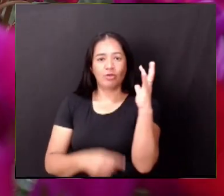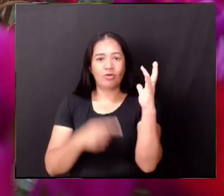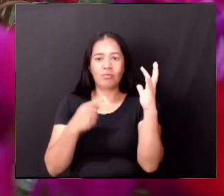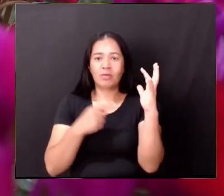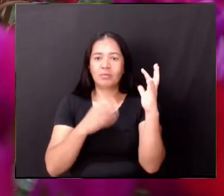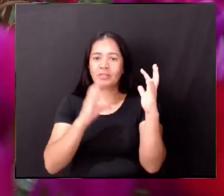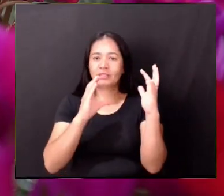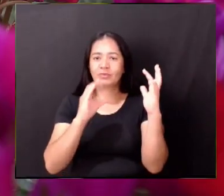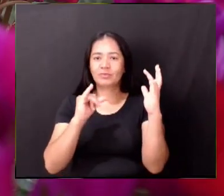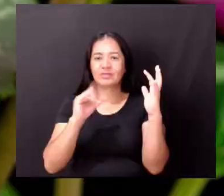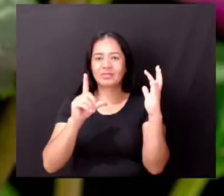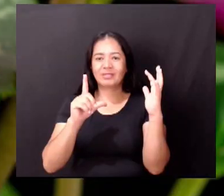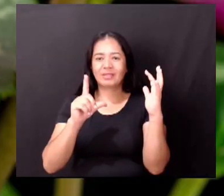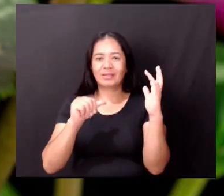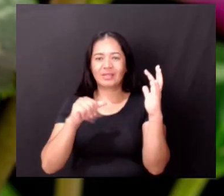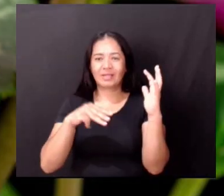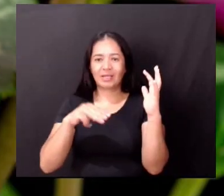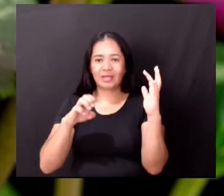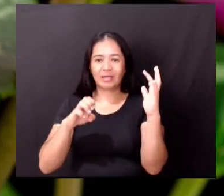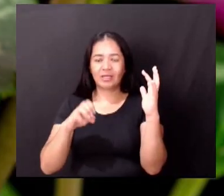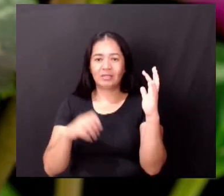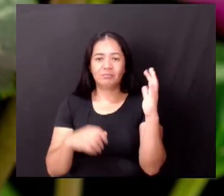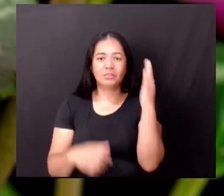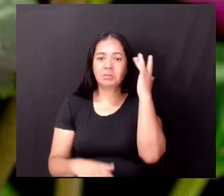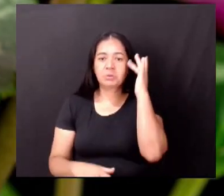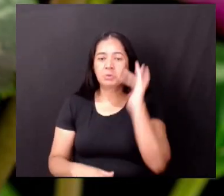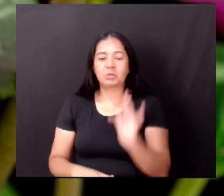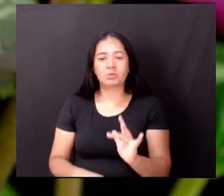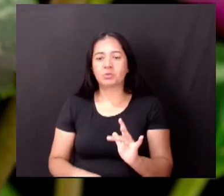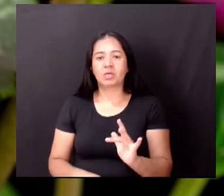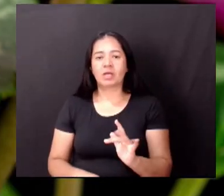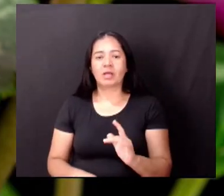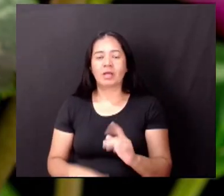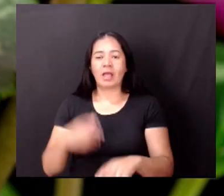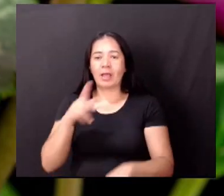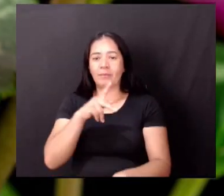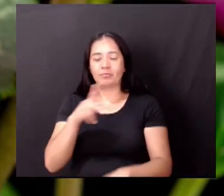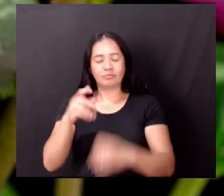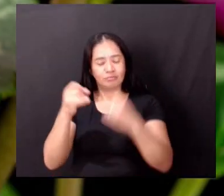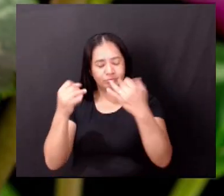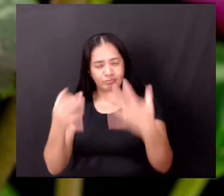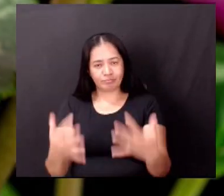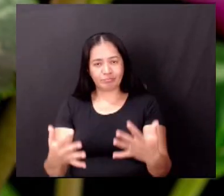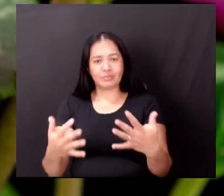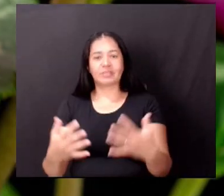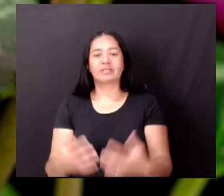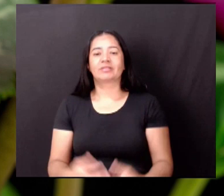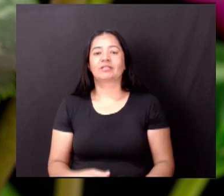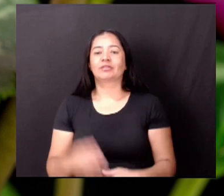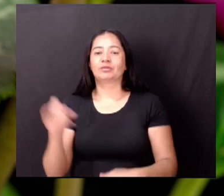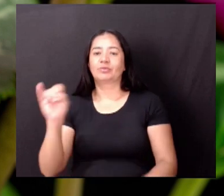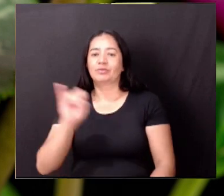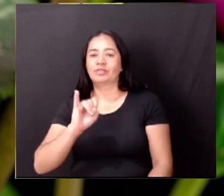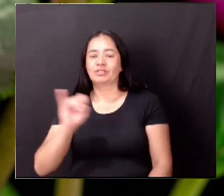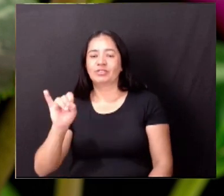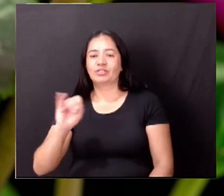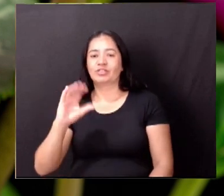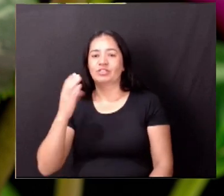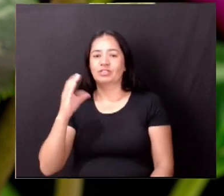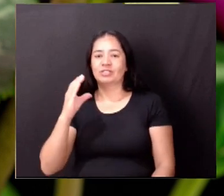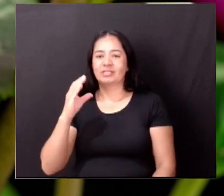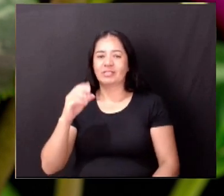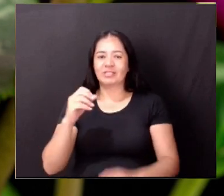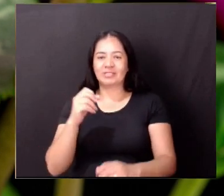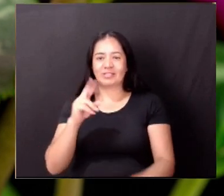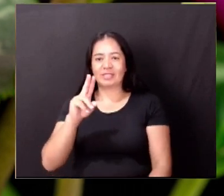uma planta é um ciclame, poucos reconhecem, explica a bióloga Suzana Ursi, professora do Departamento de Botânica do